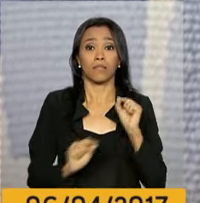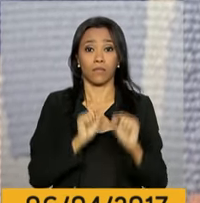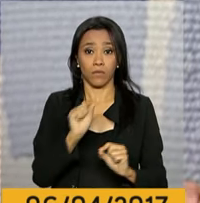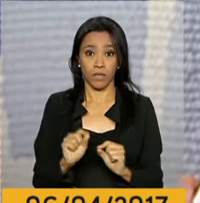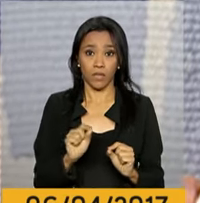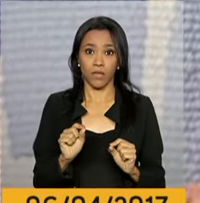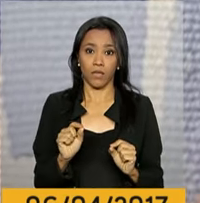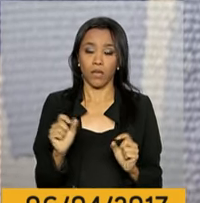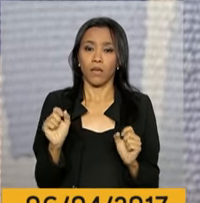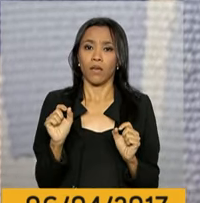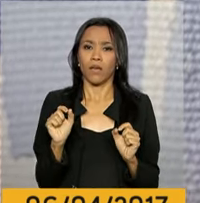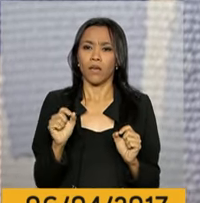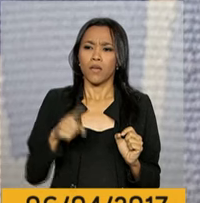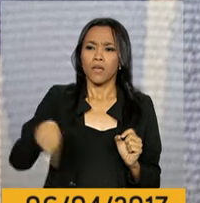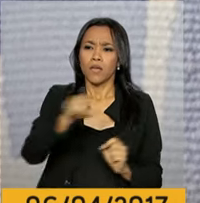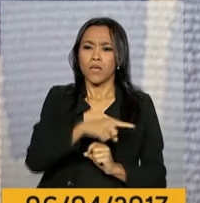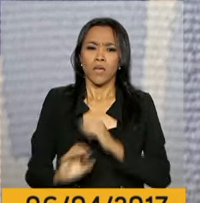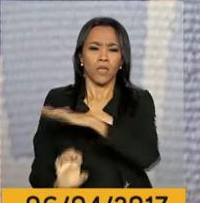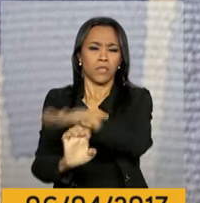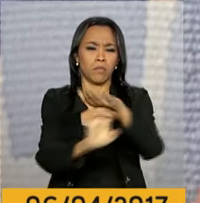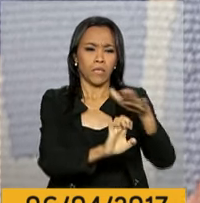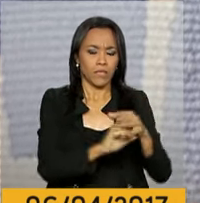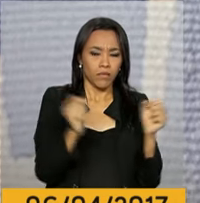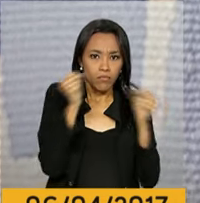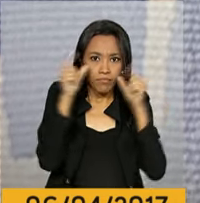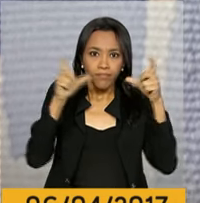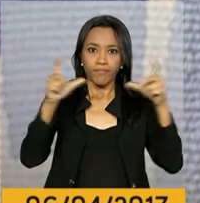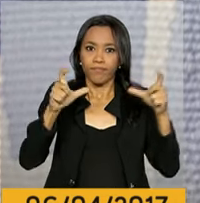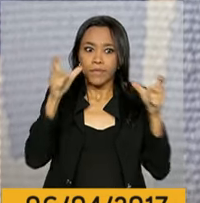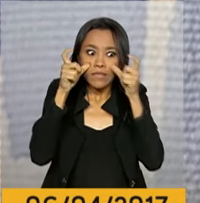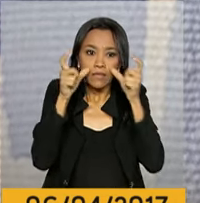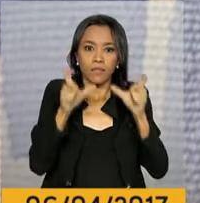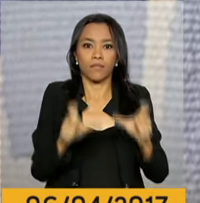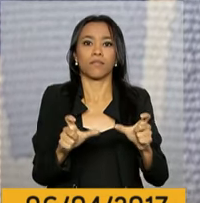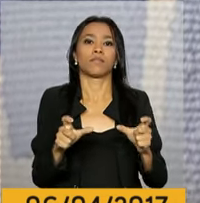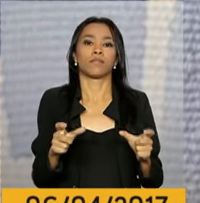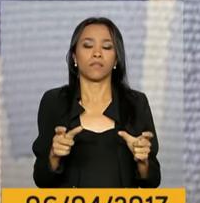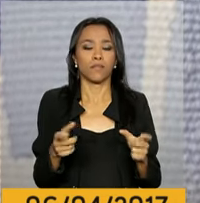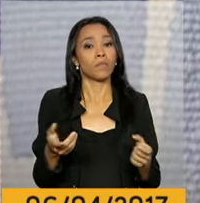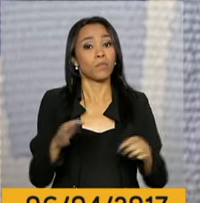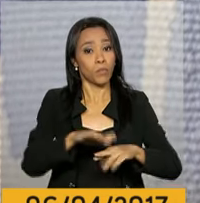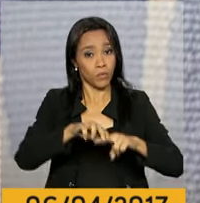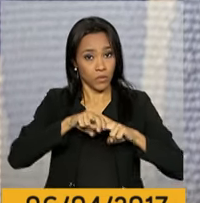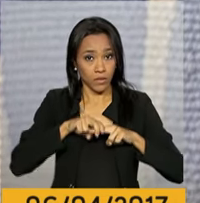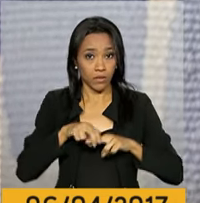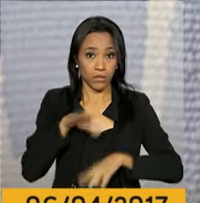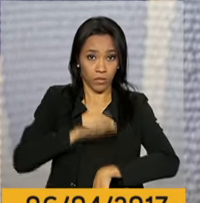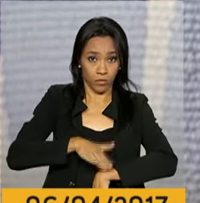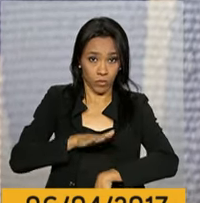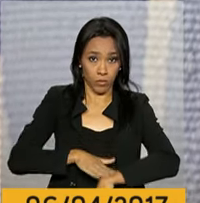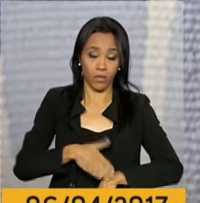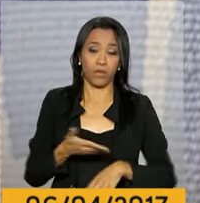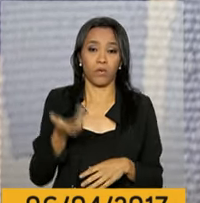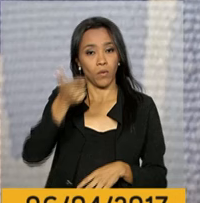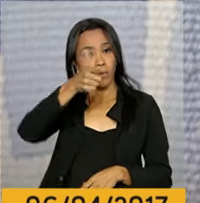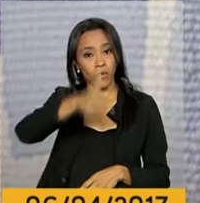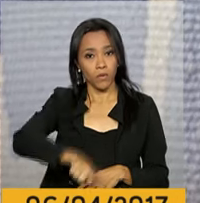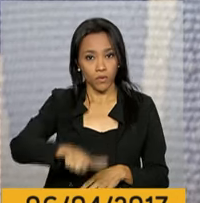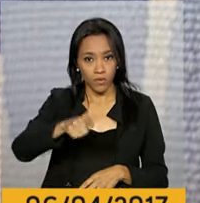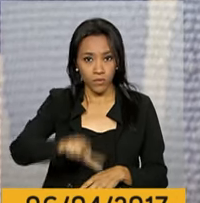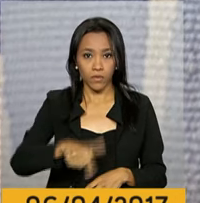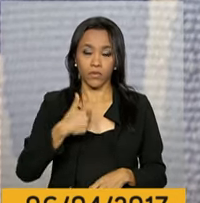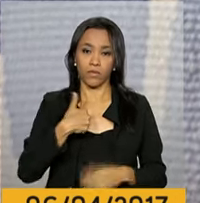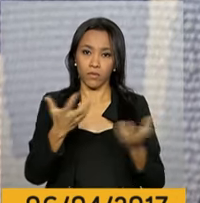o ânimo dos nossos empreendedores. Portanto, neste momento, eu quero mais uma vez